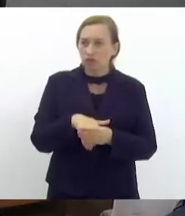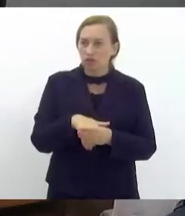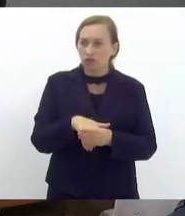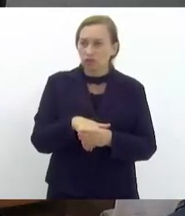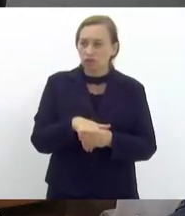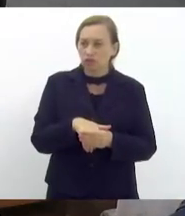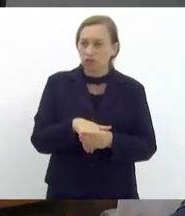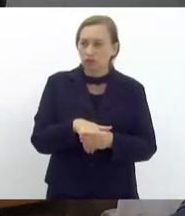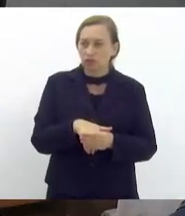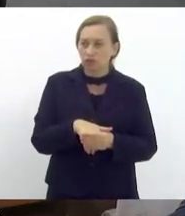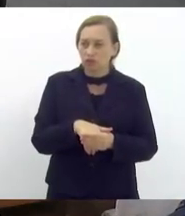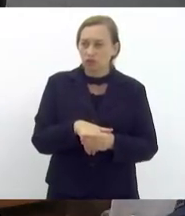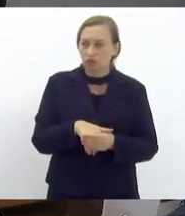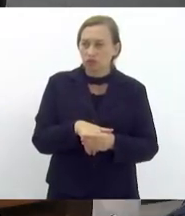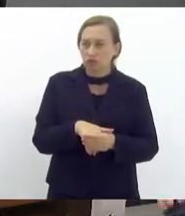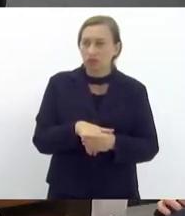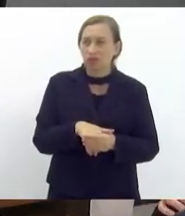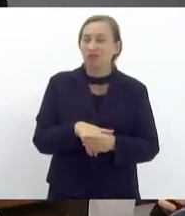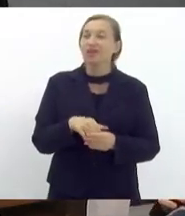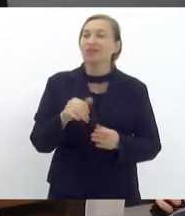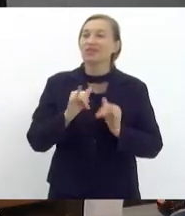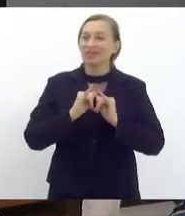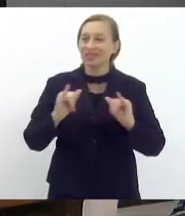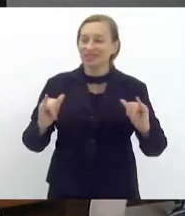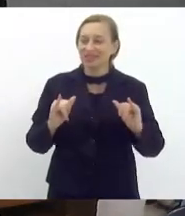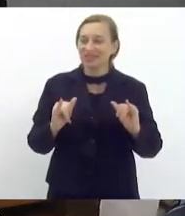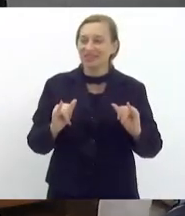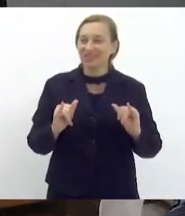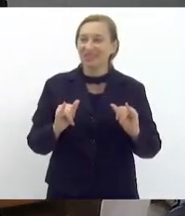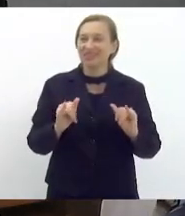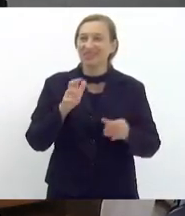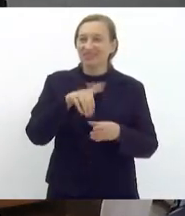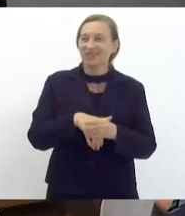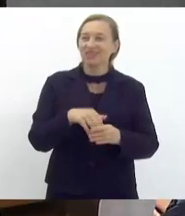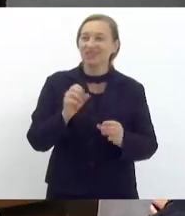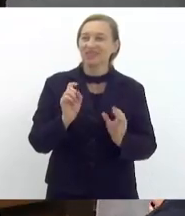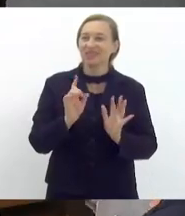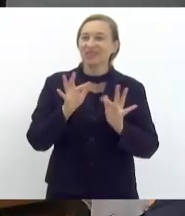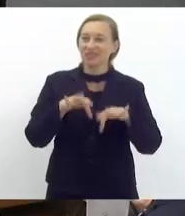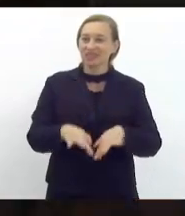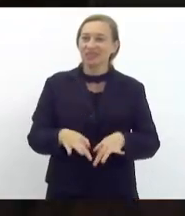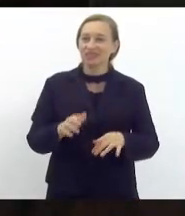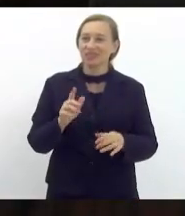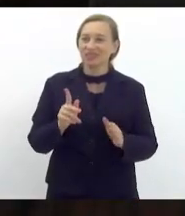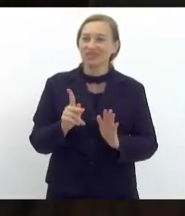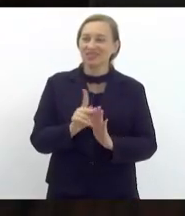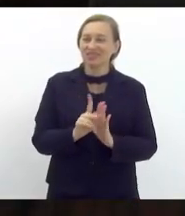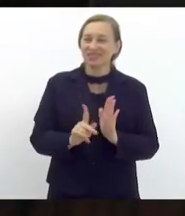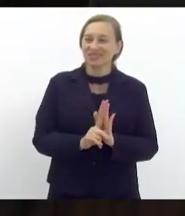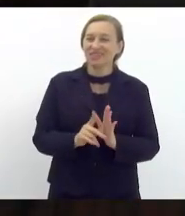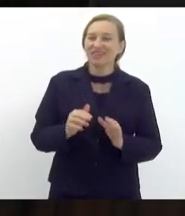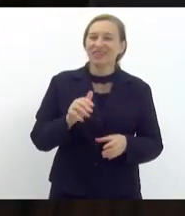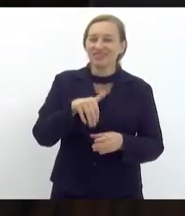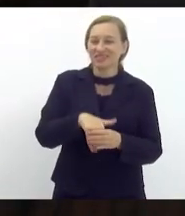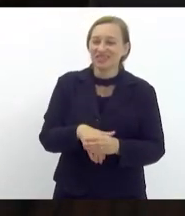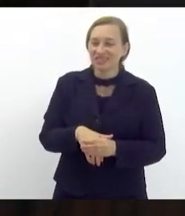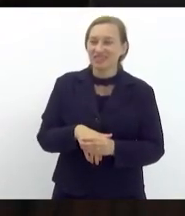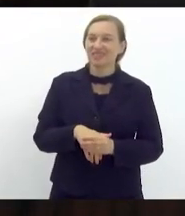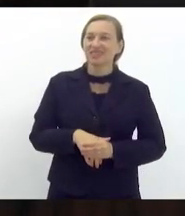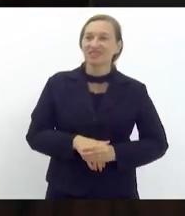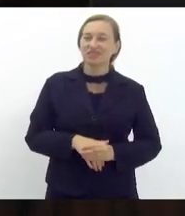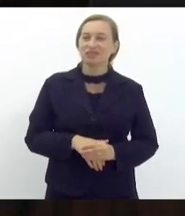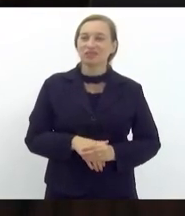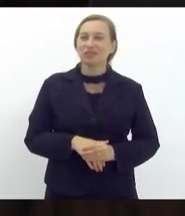assim que eu te dou a declaração de voto mas eu preciso cantar aqui terminar de cantar o projeto em votação é